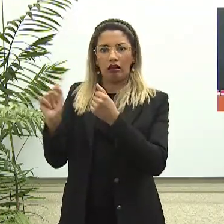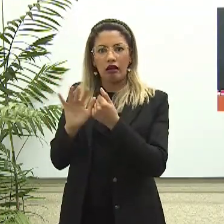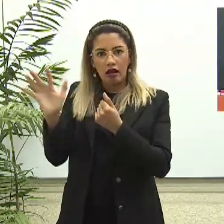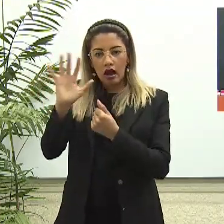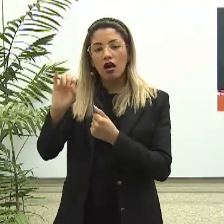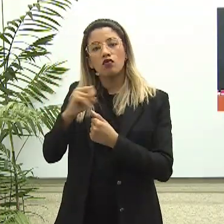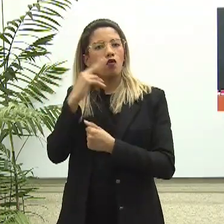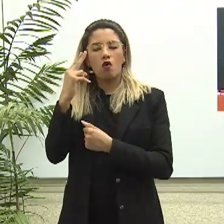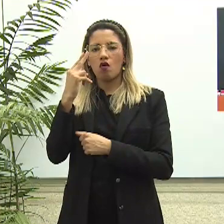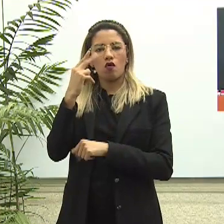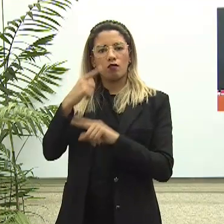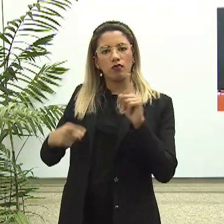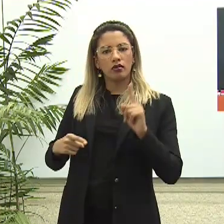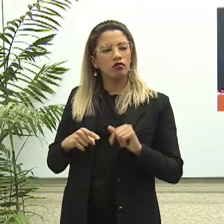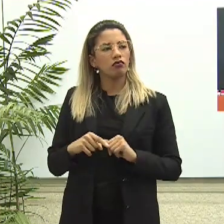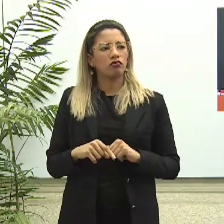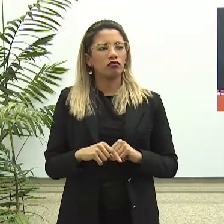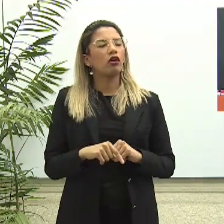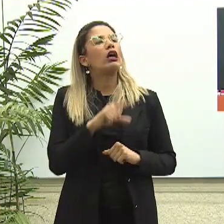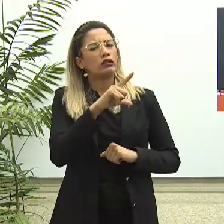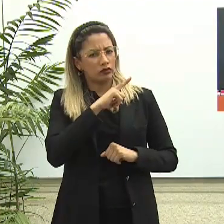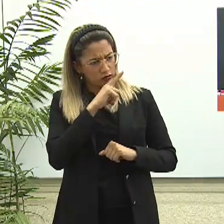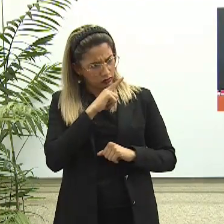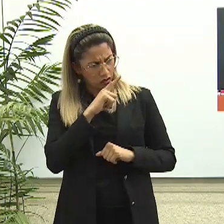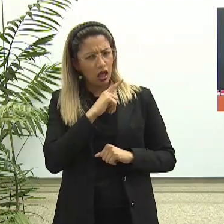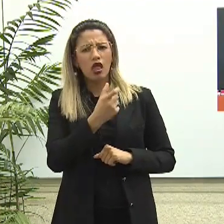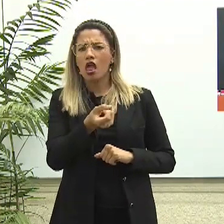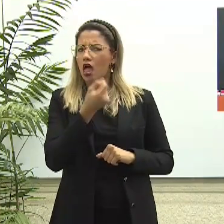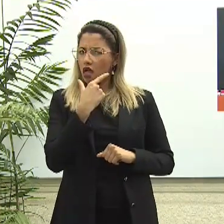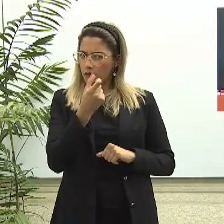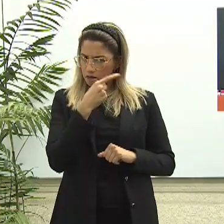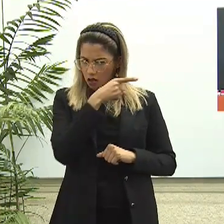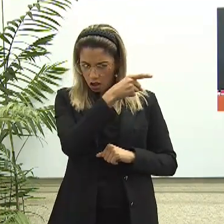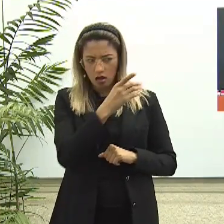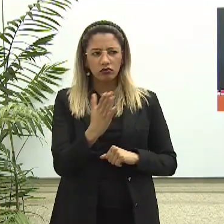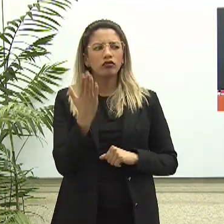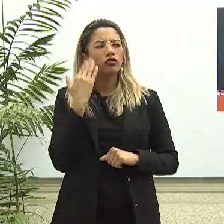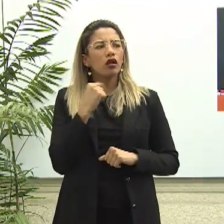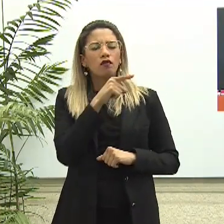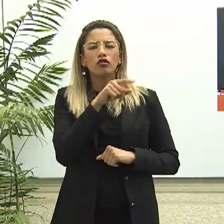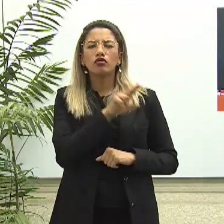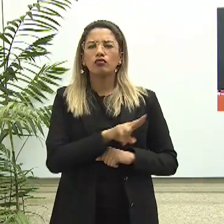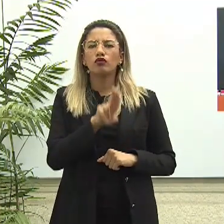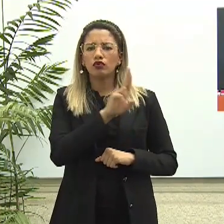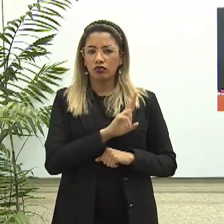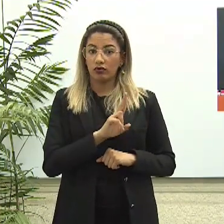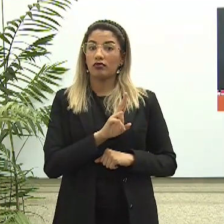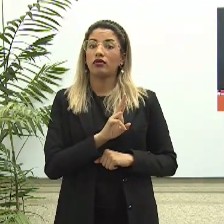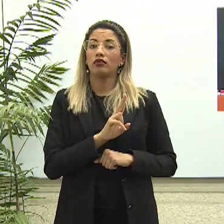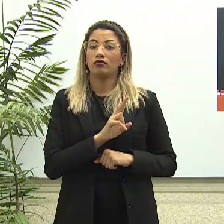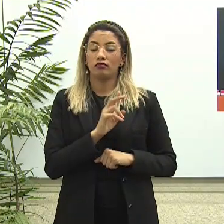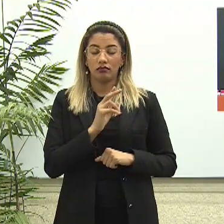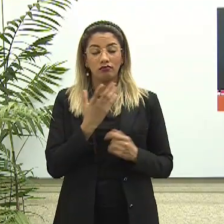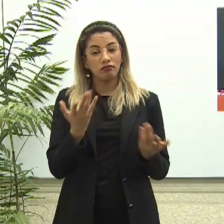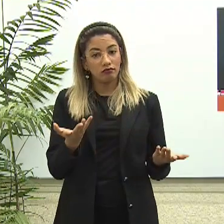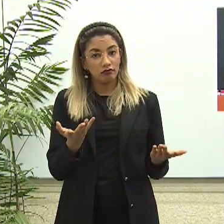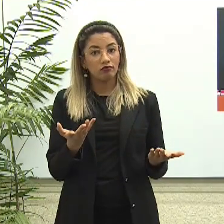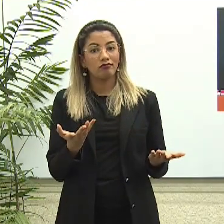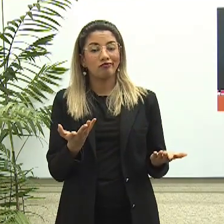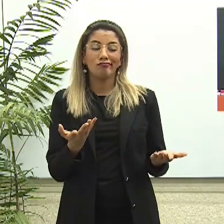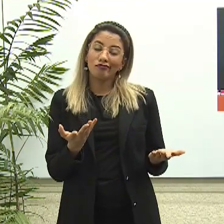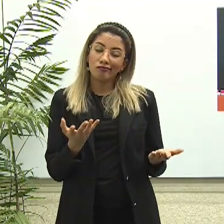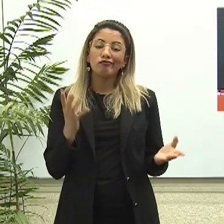esse remédio aqui frequentemente porque eu sei porque os seus dados tão aí a quem puder pagar eh então